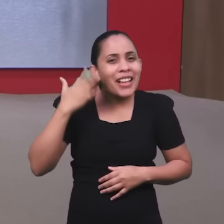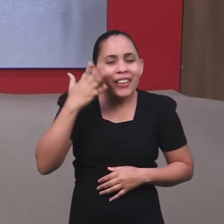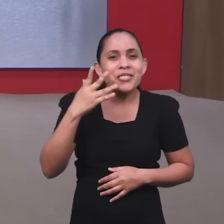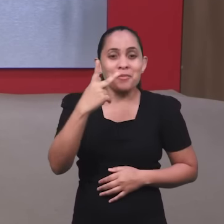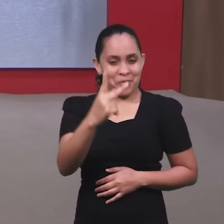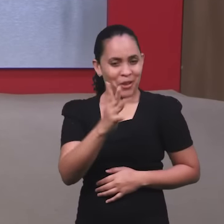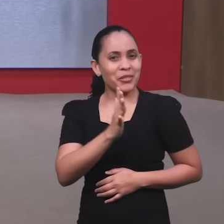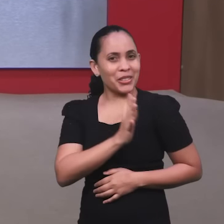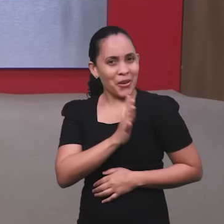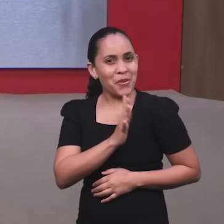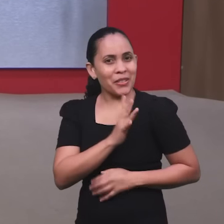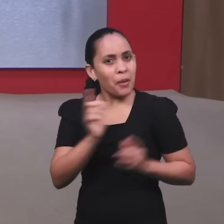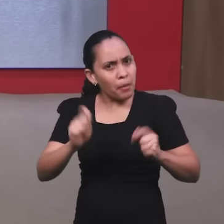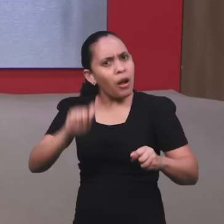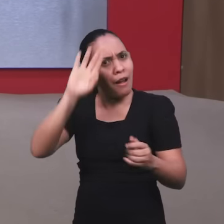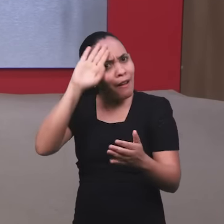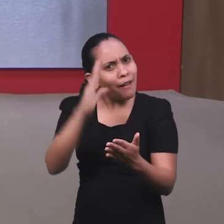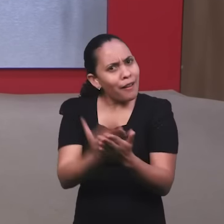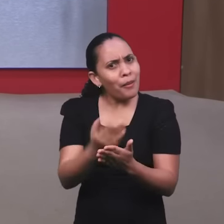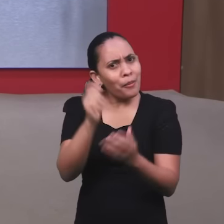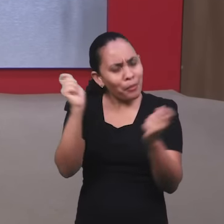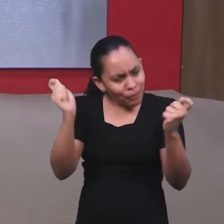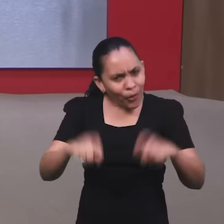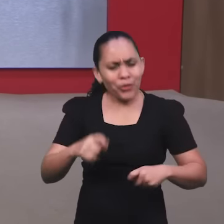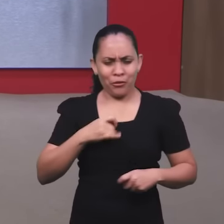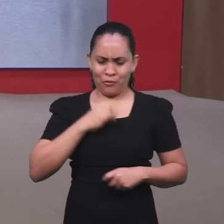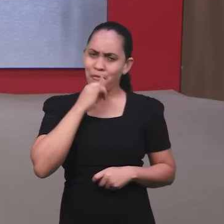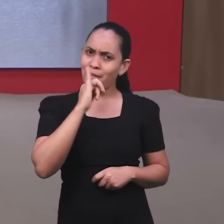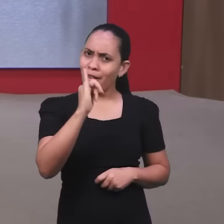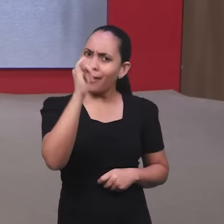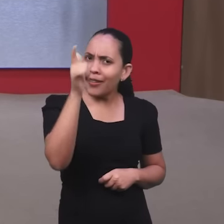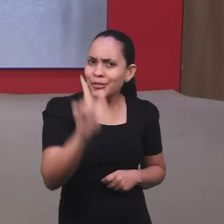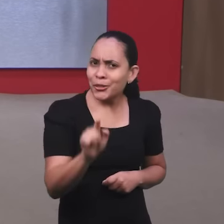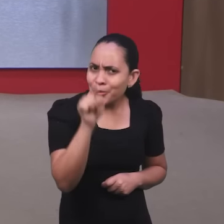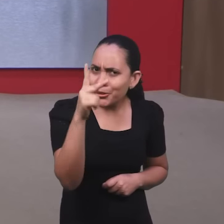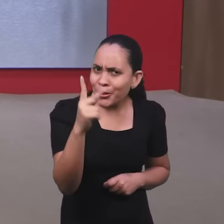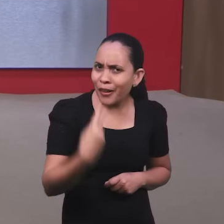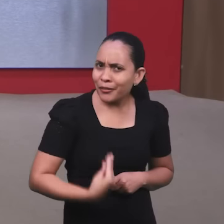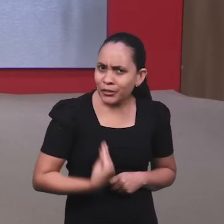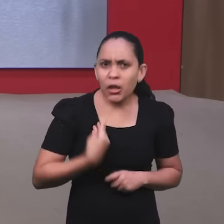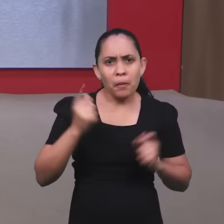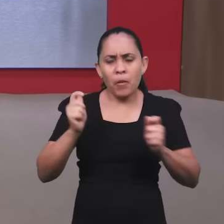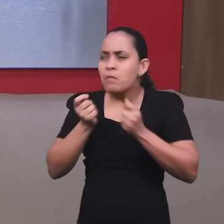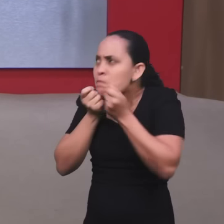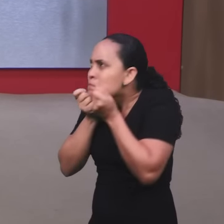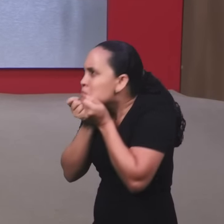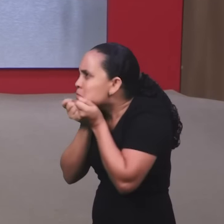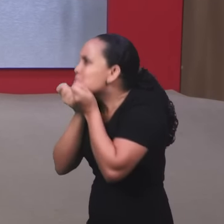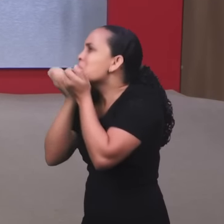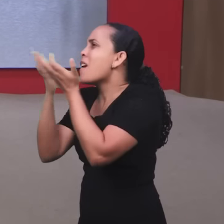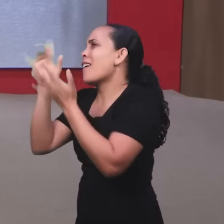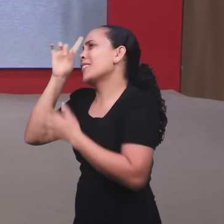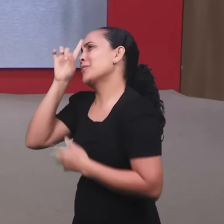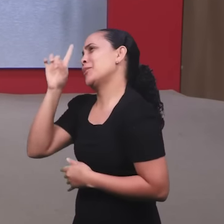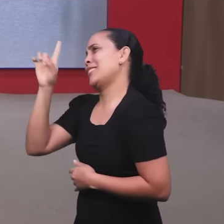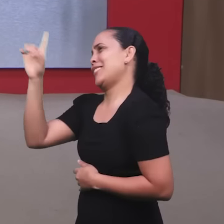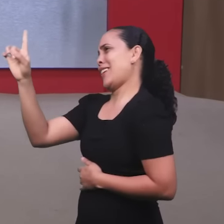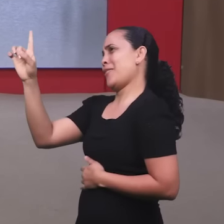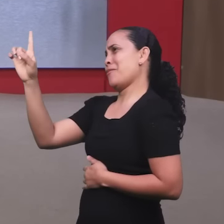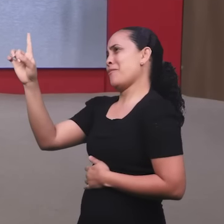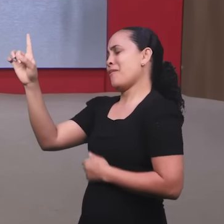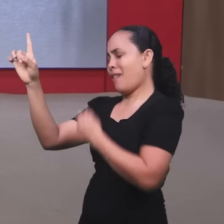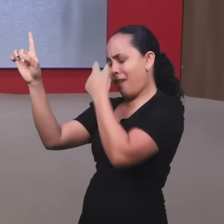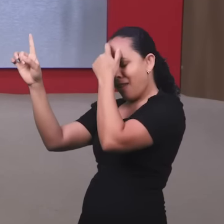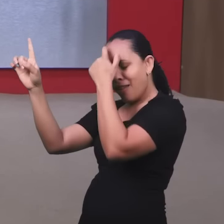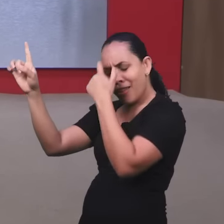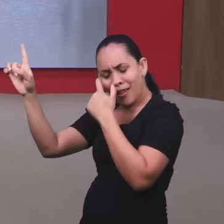Você pode declarar, eu reafirmo isso, você pode declarar no Senhor, no Espírito, eu